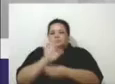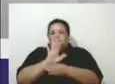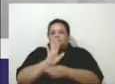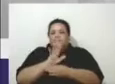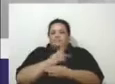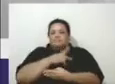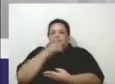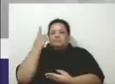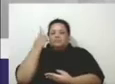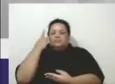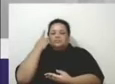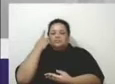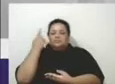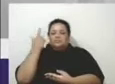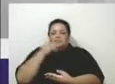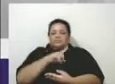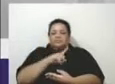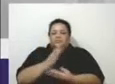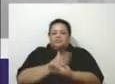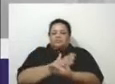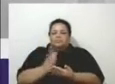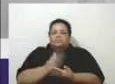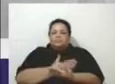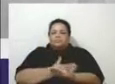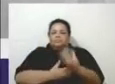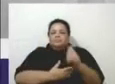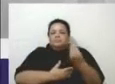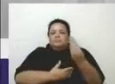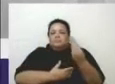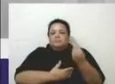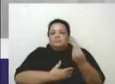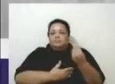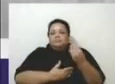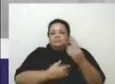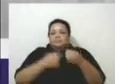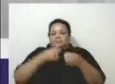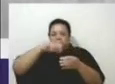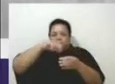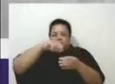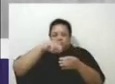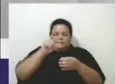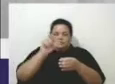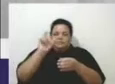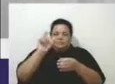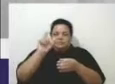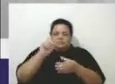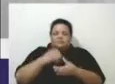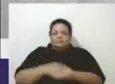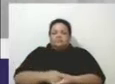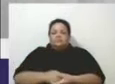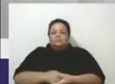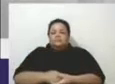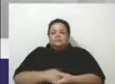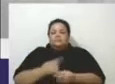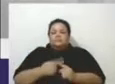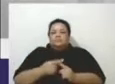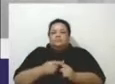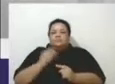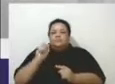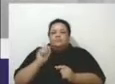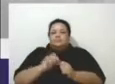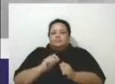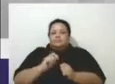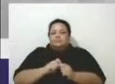diferente e eu já consegui separar muitos quilos de tampinhas por cor porque quem faz isso sabe que quando